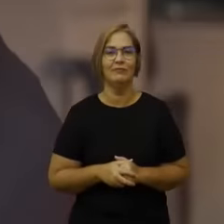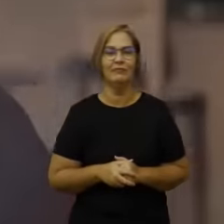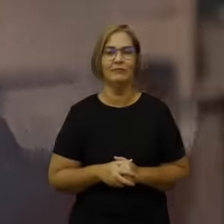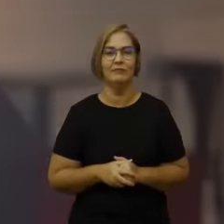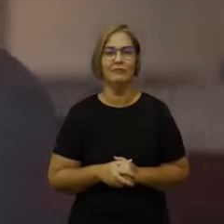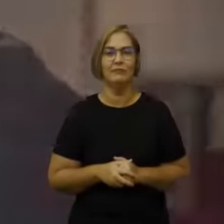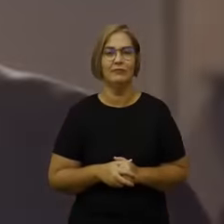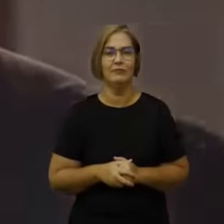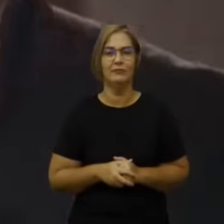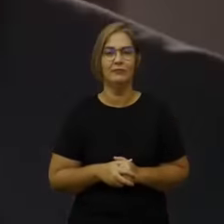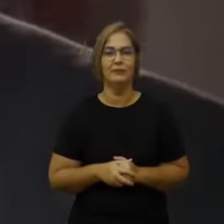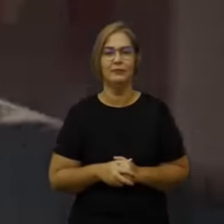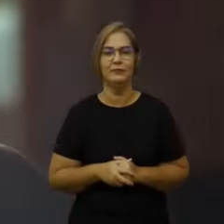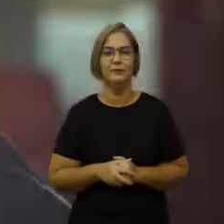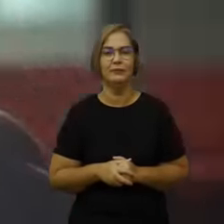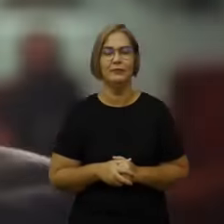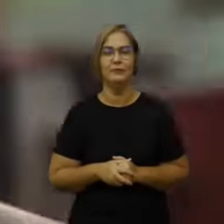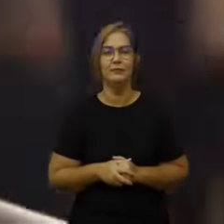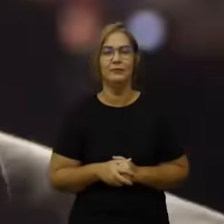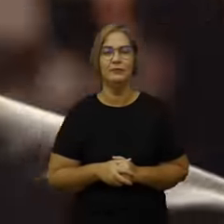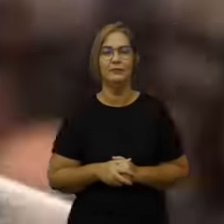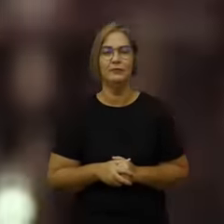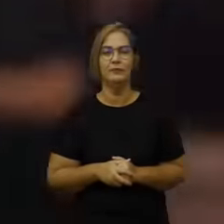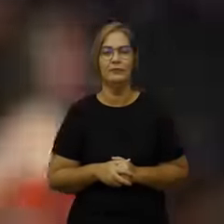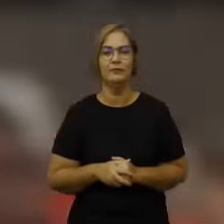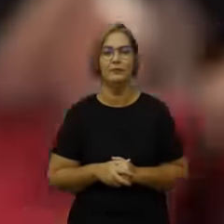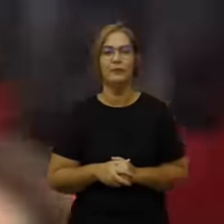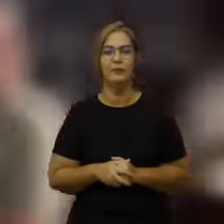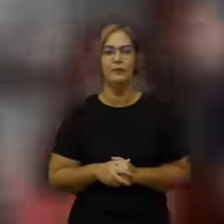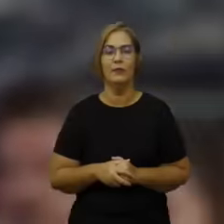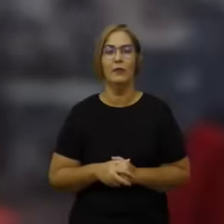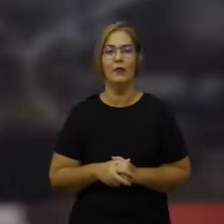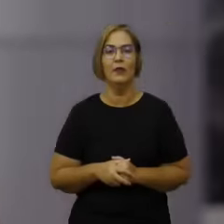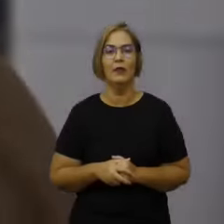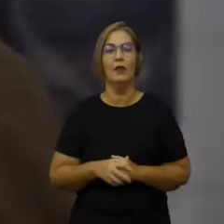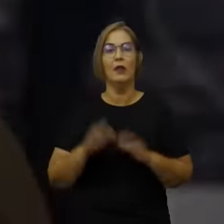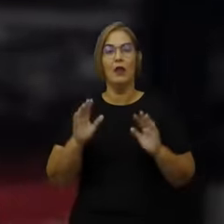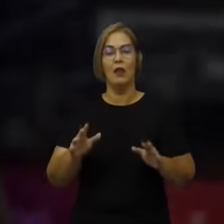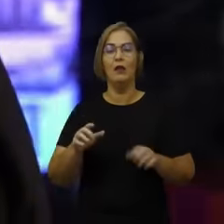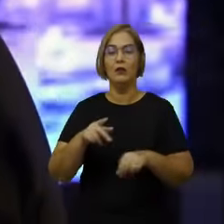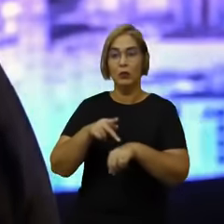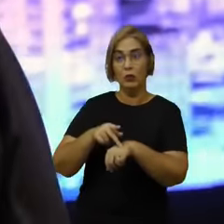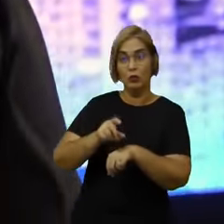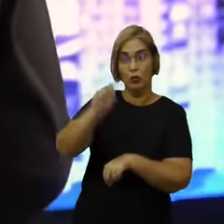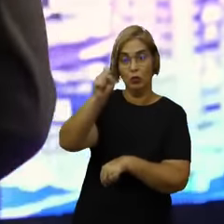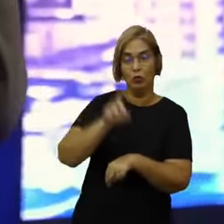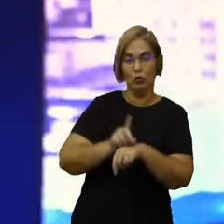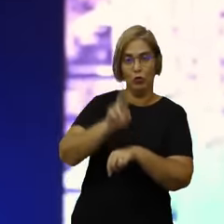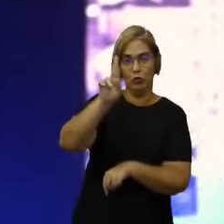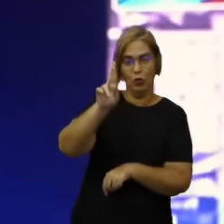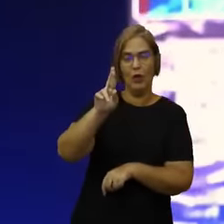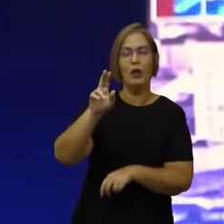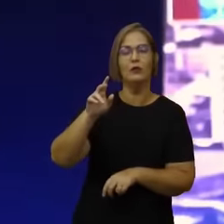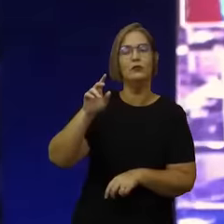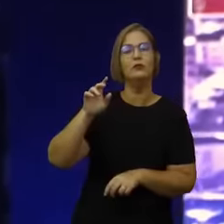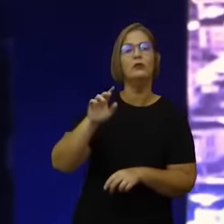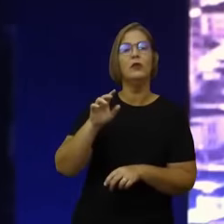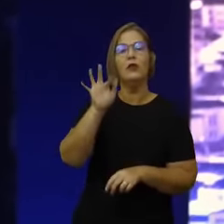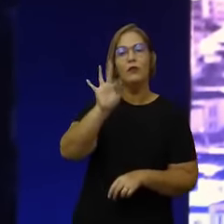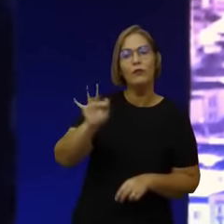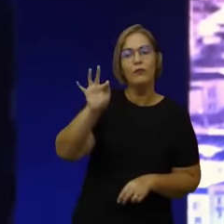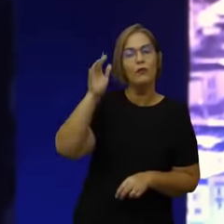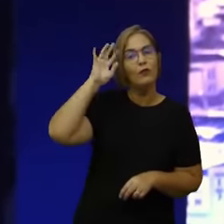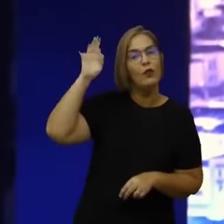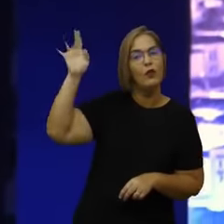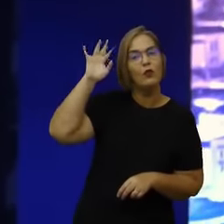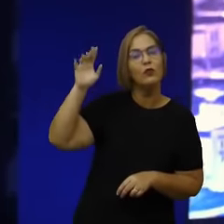Universidade Federal de São Paulo, possui graduação, mestrado e doutorado em filosofia pela USP, tendo realizado estágios